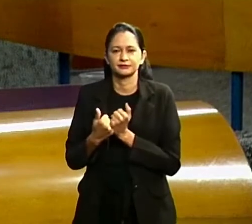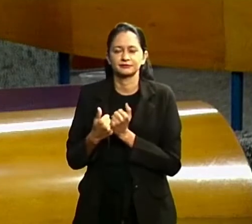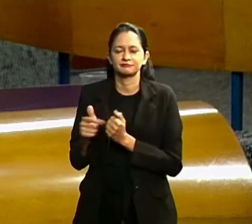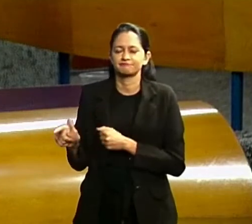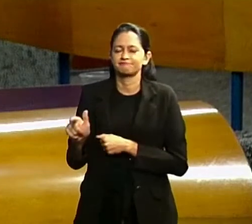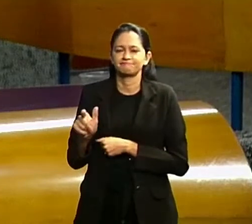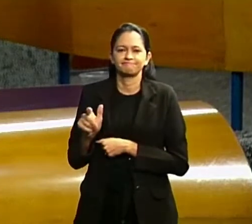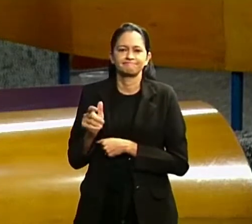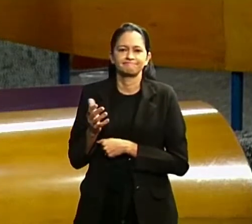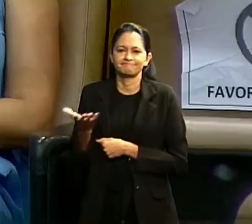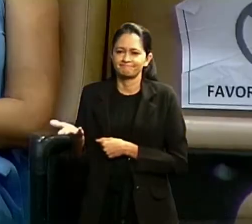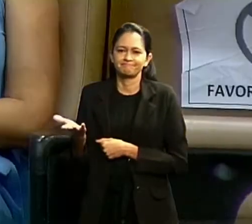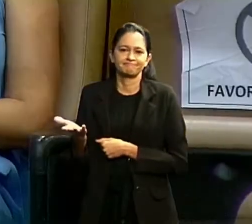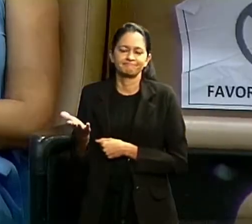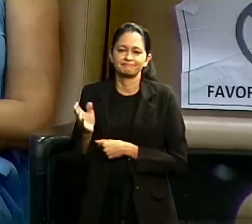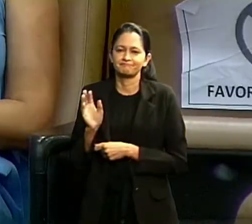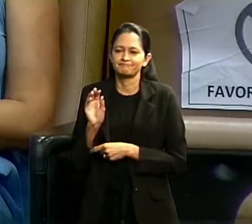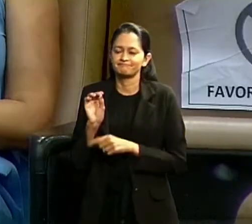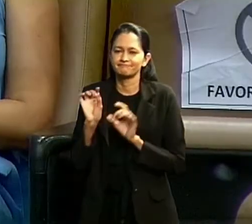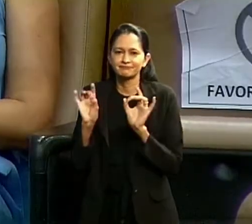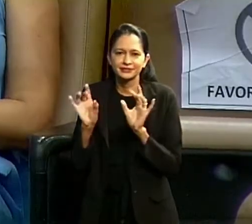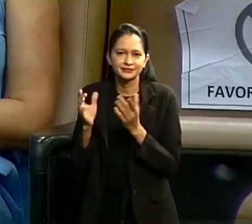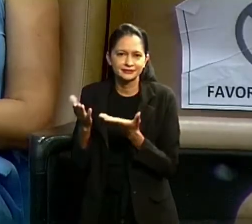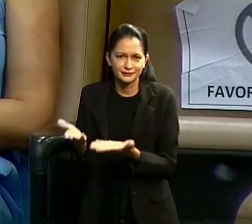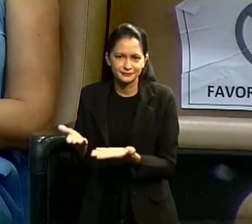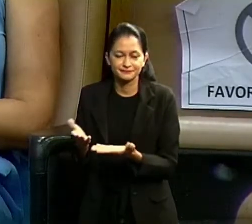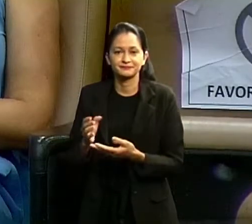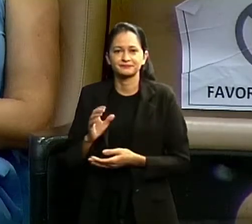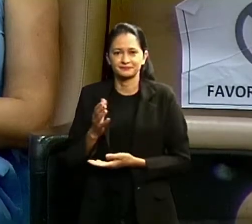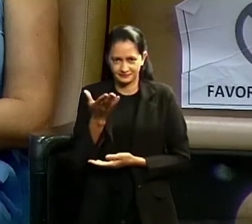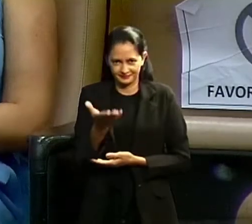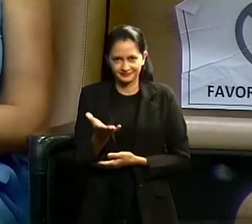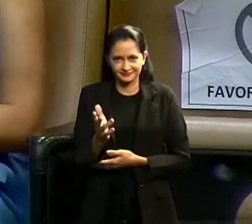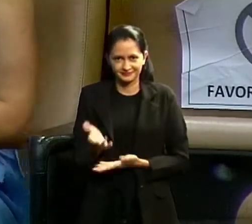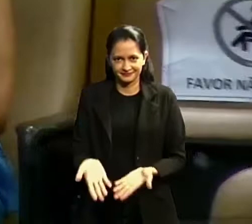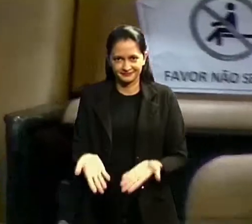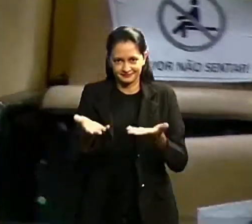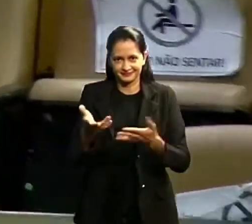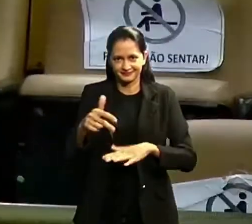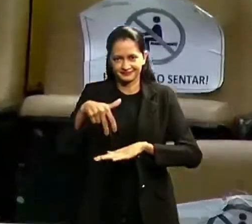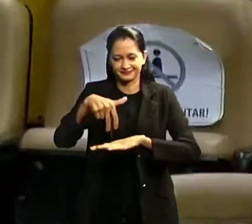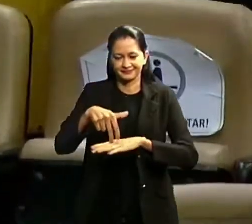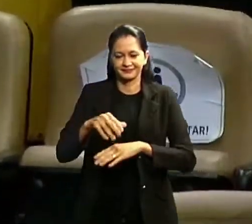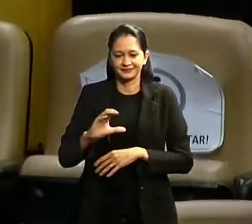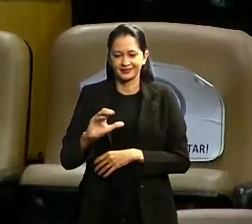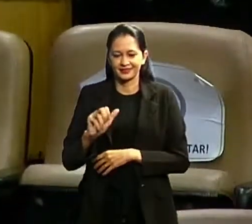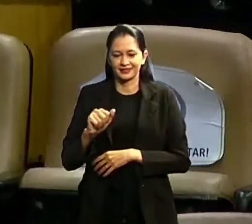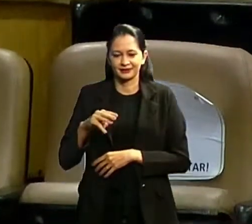coração, a vereadora Camila Rosa. Levanta aí, amiga.